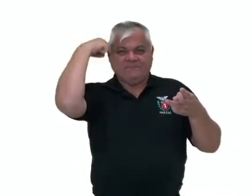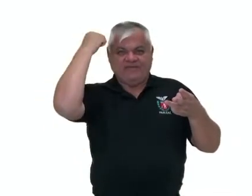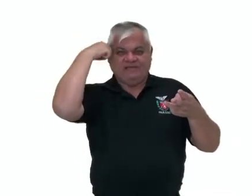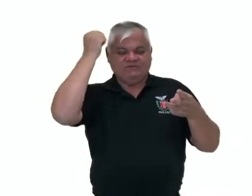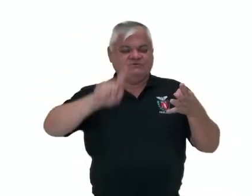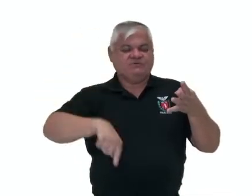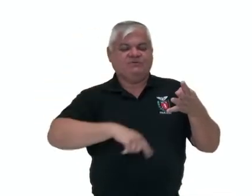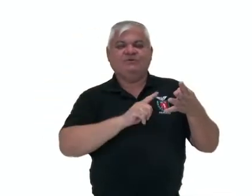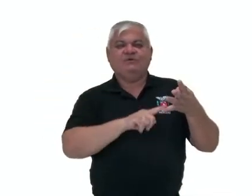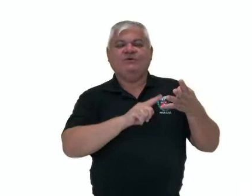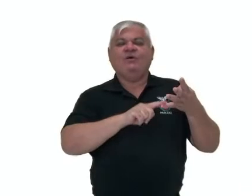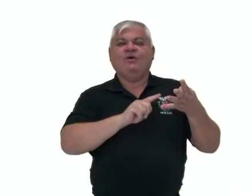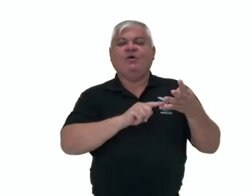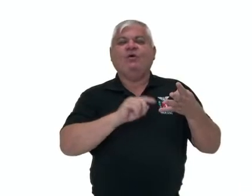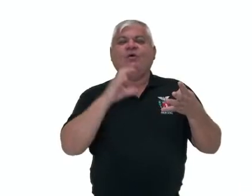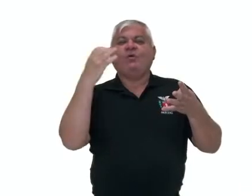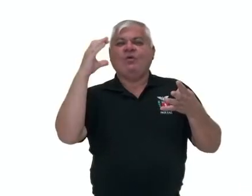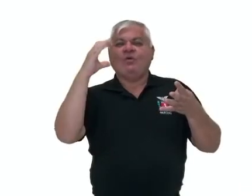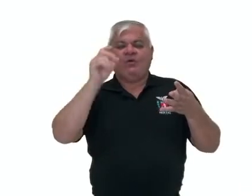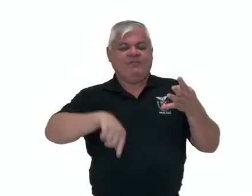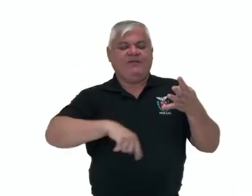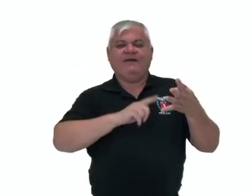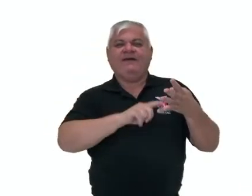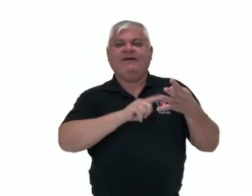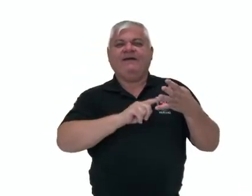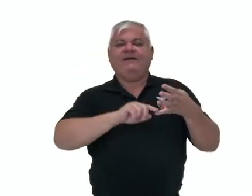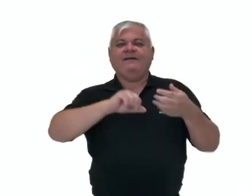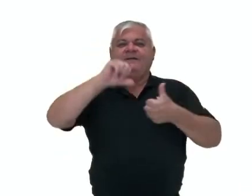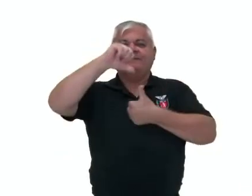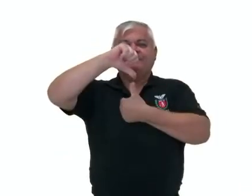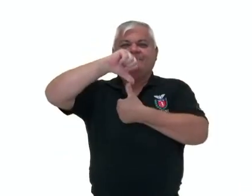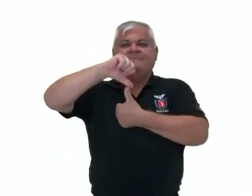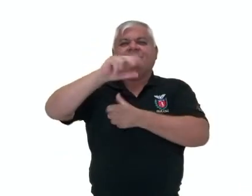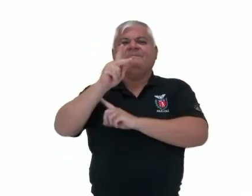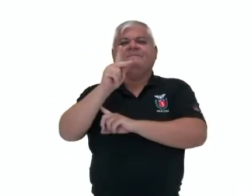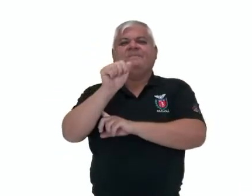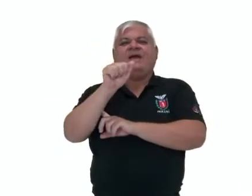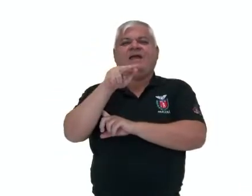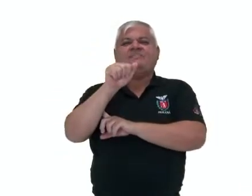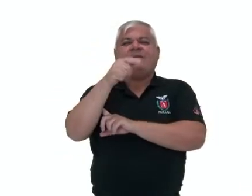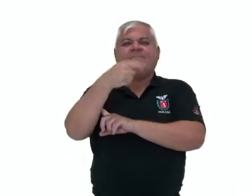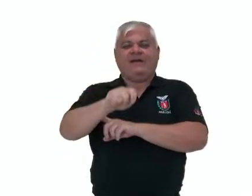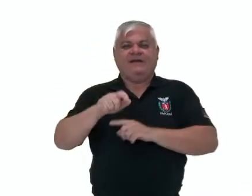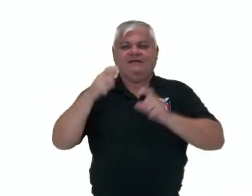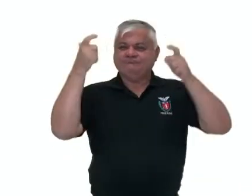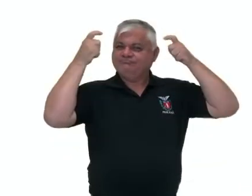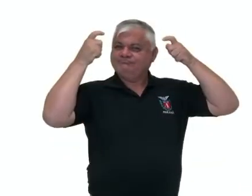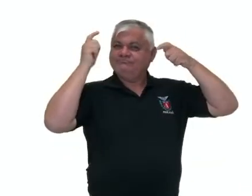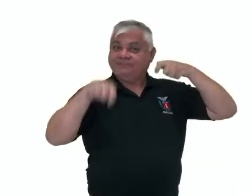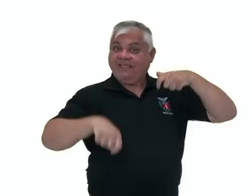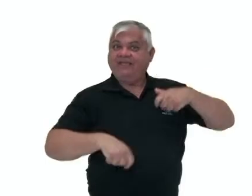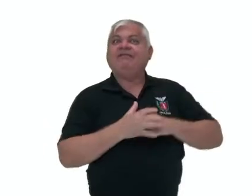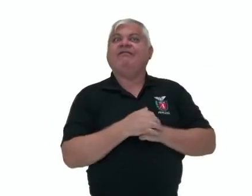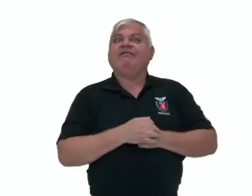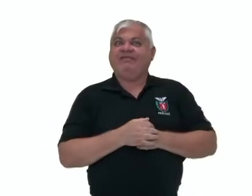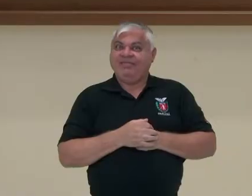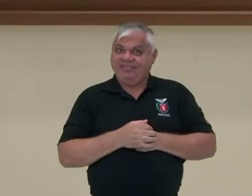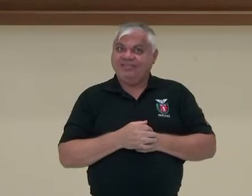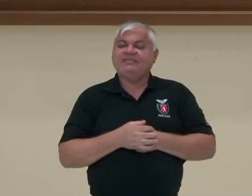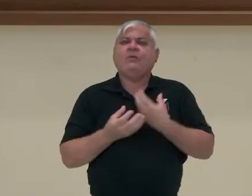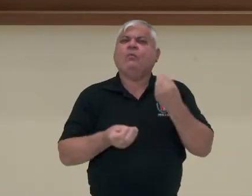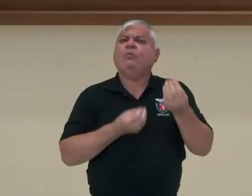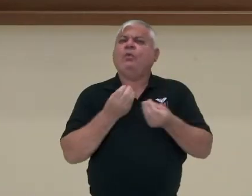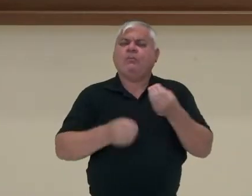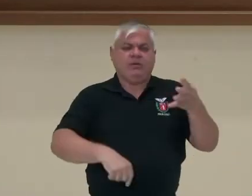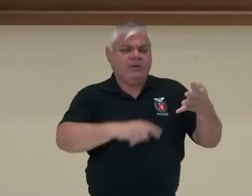no Panamá. A partir dessa política mercantilista, a Espanha obtinha lucros extraordinários. Então veja, como